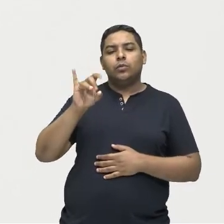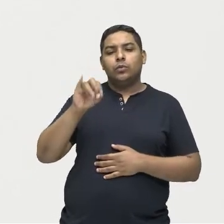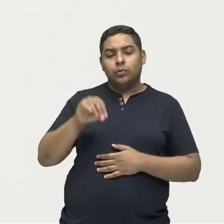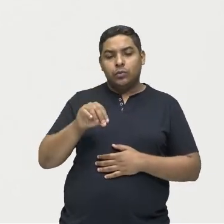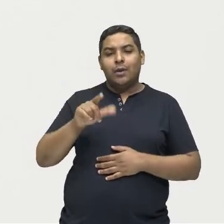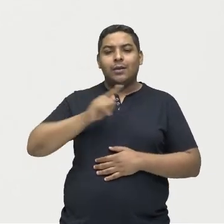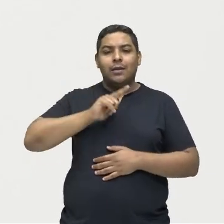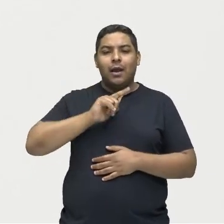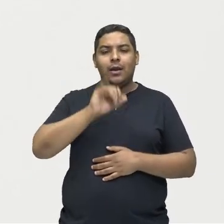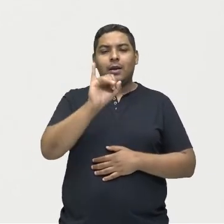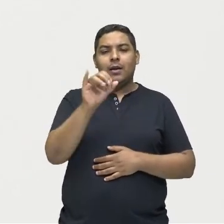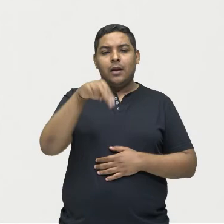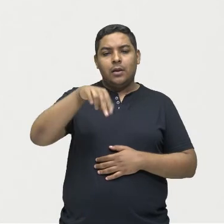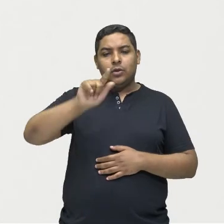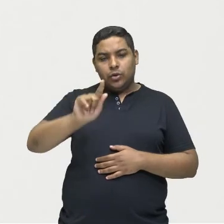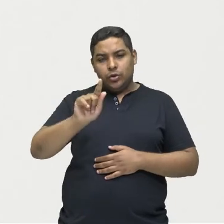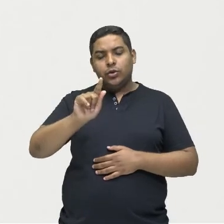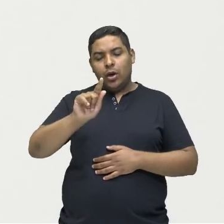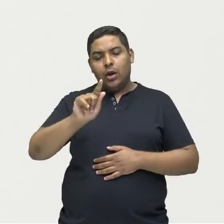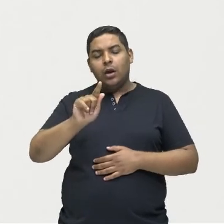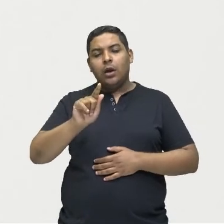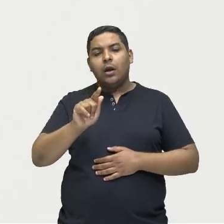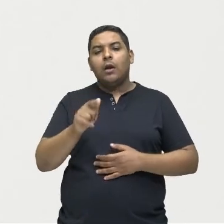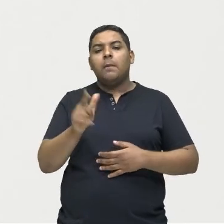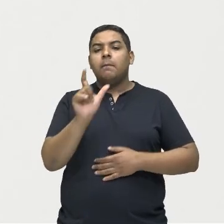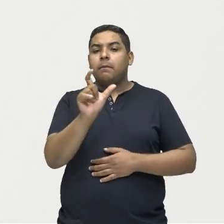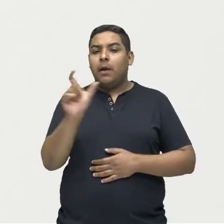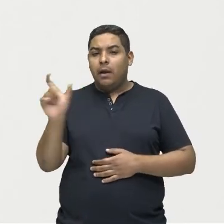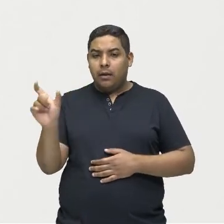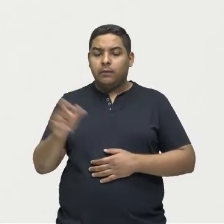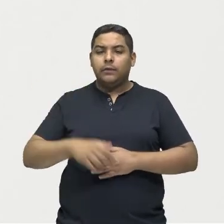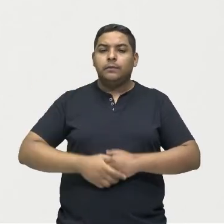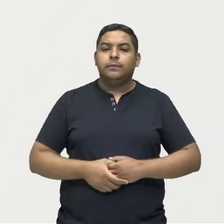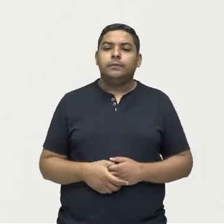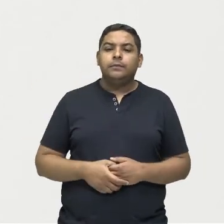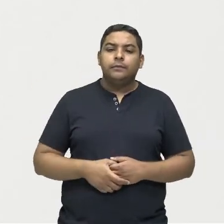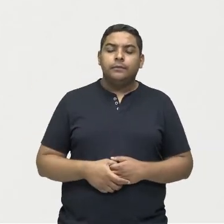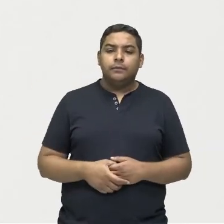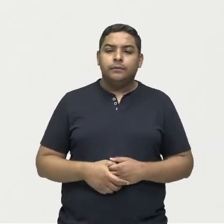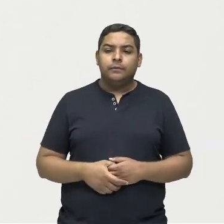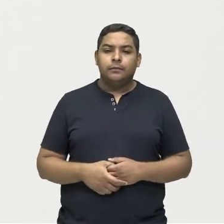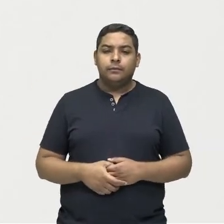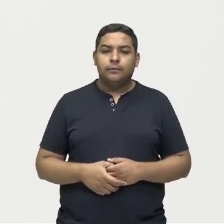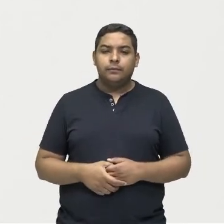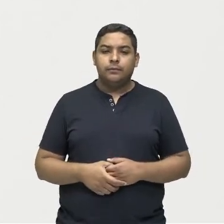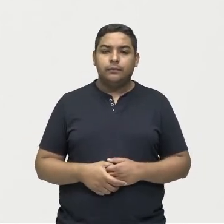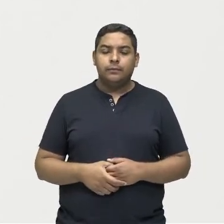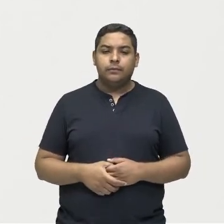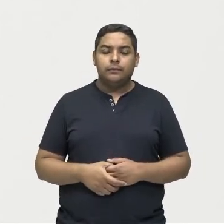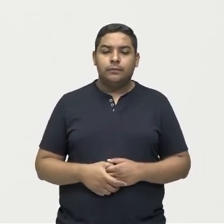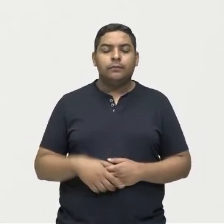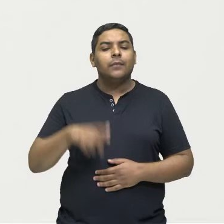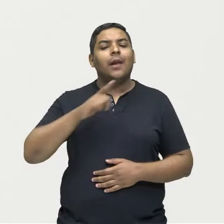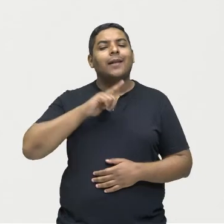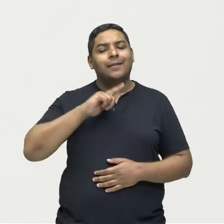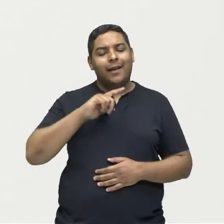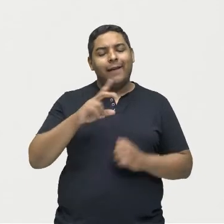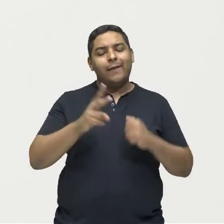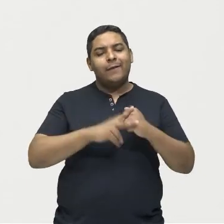que a ação está acontecendo. Terminação em ing, então, indica que nós temos um verbo